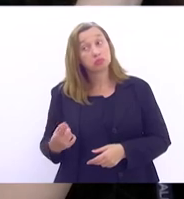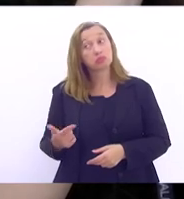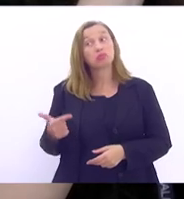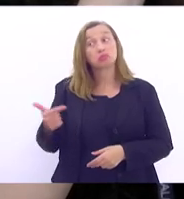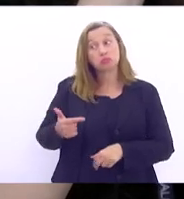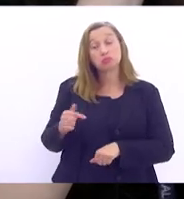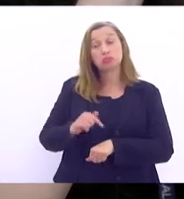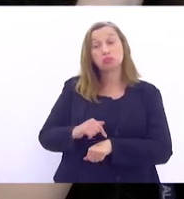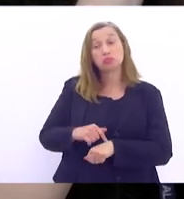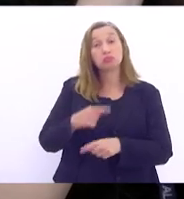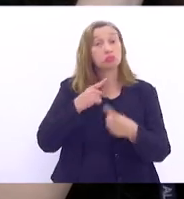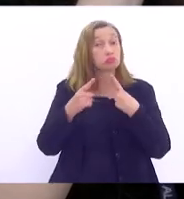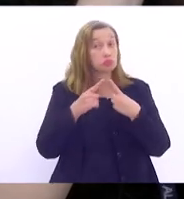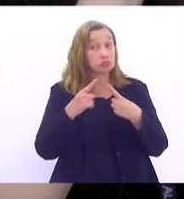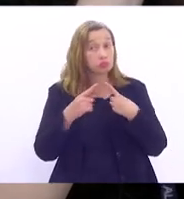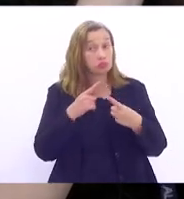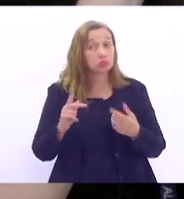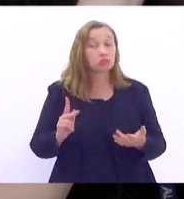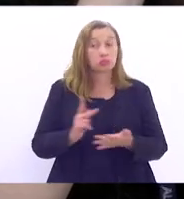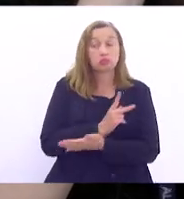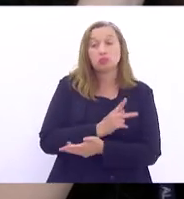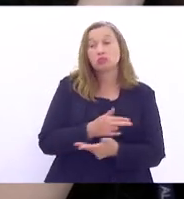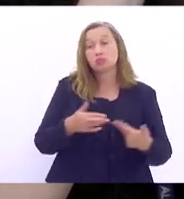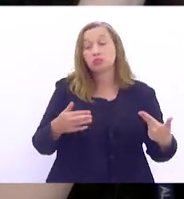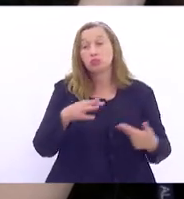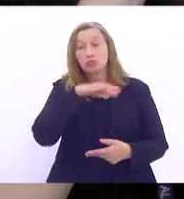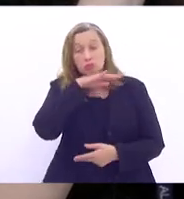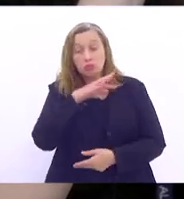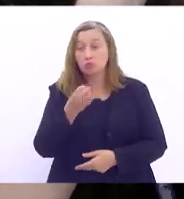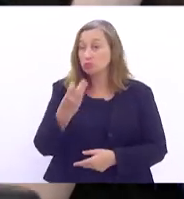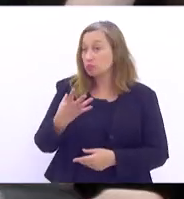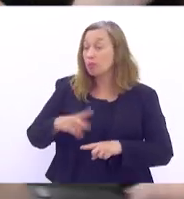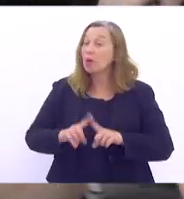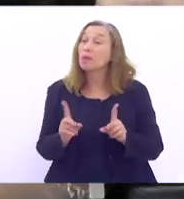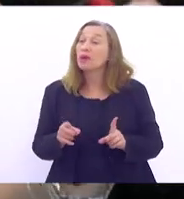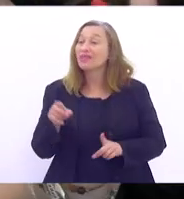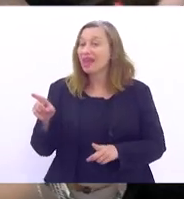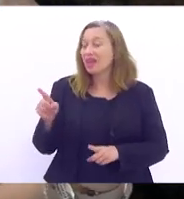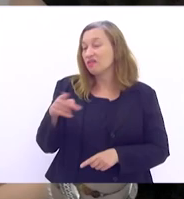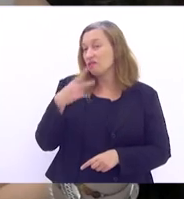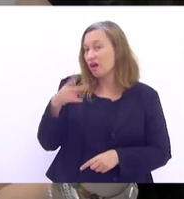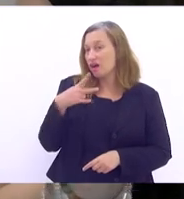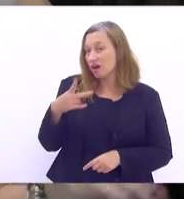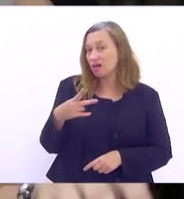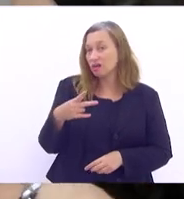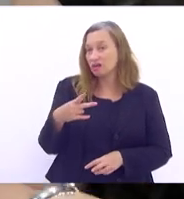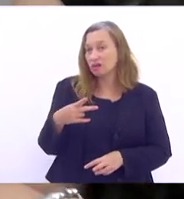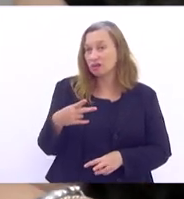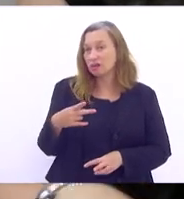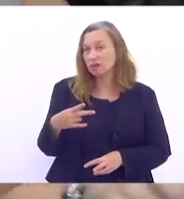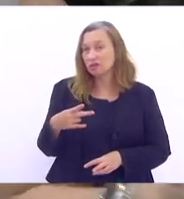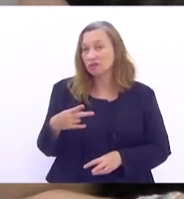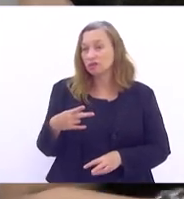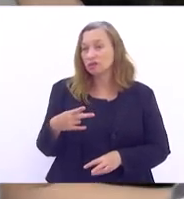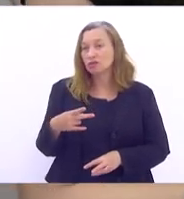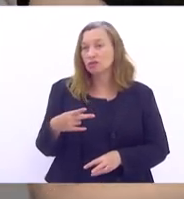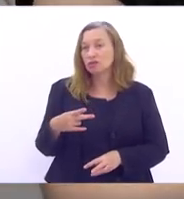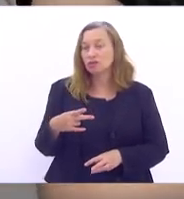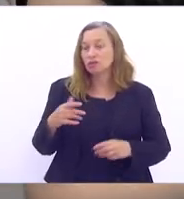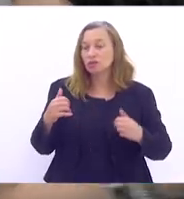mérito, até discutir que acontecem coisas boas e ruins. Mas ela cita a questão da manifestação